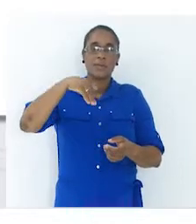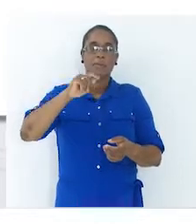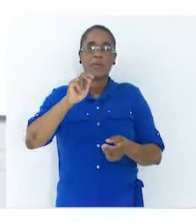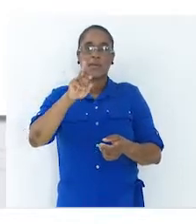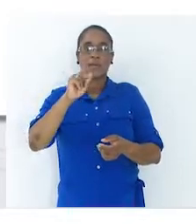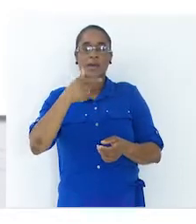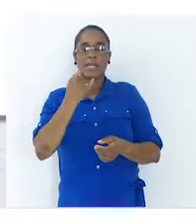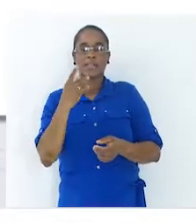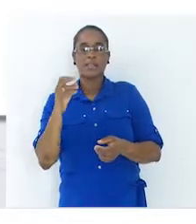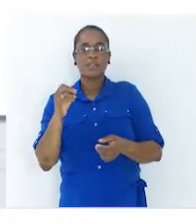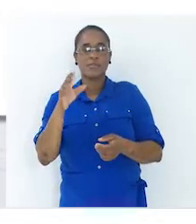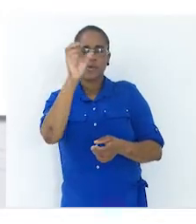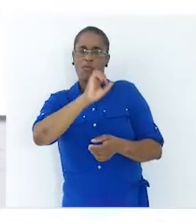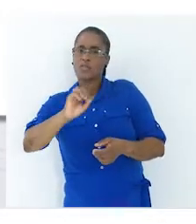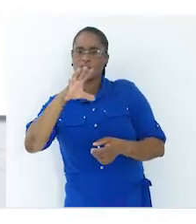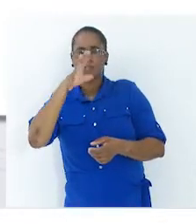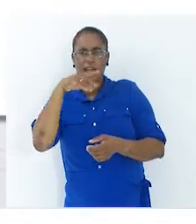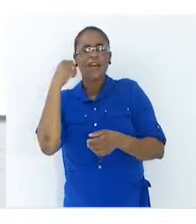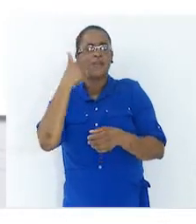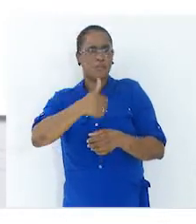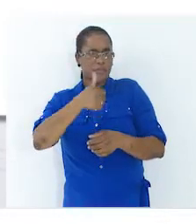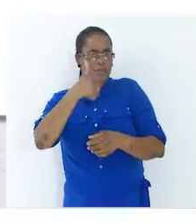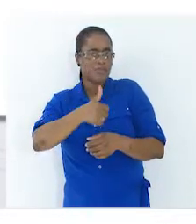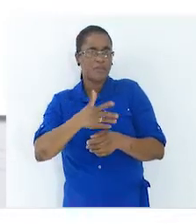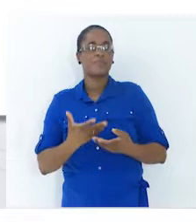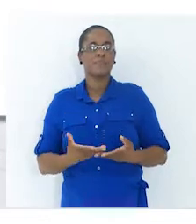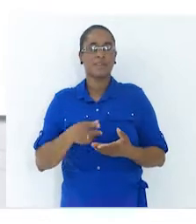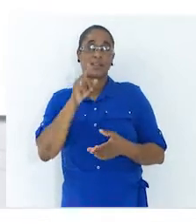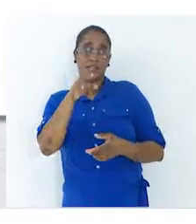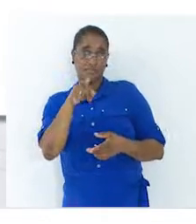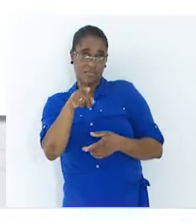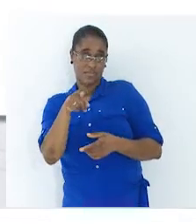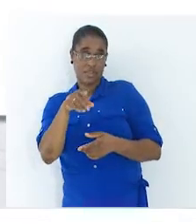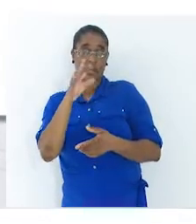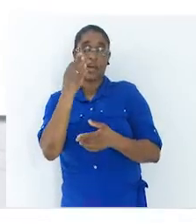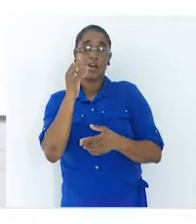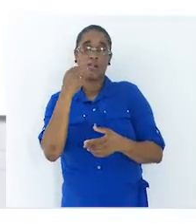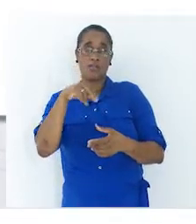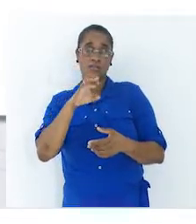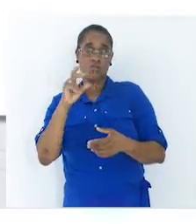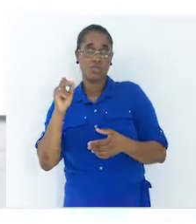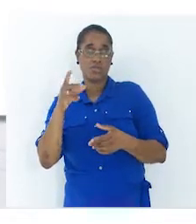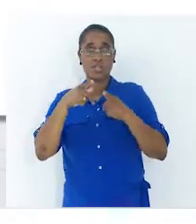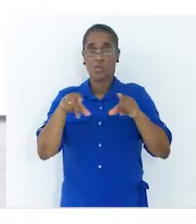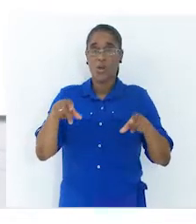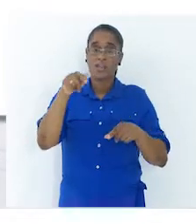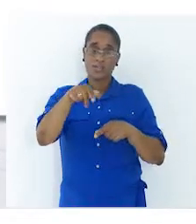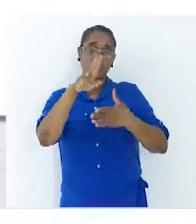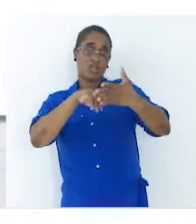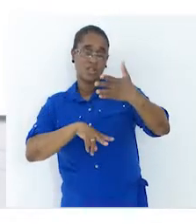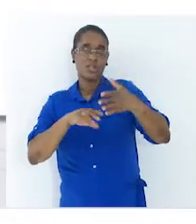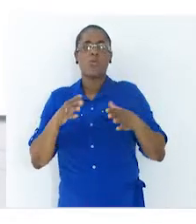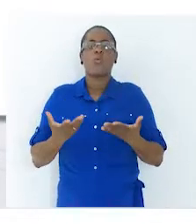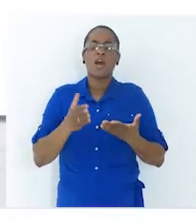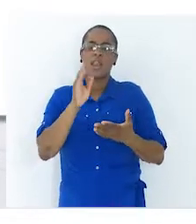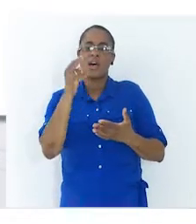disseram maravilhosamente. Indica a função da linguagem predominante no texto. Qual é a função